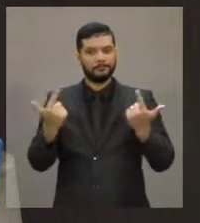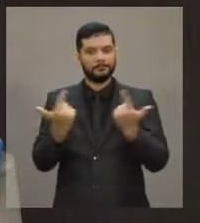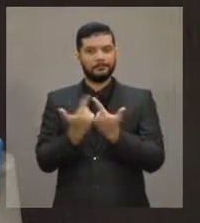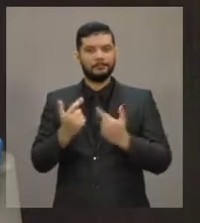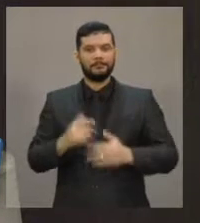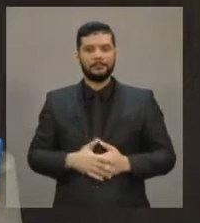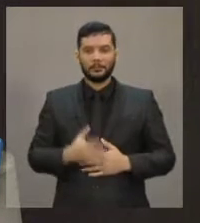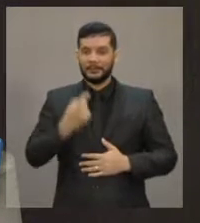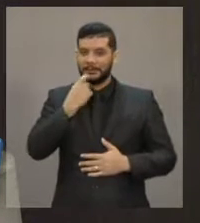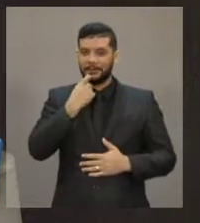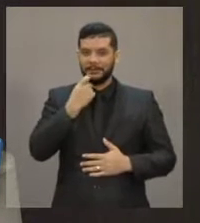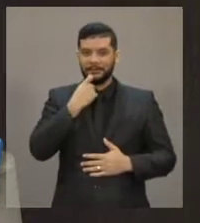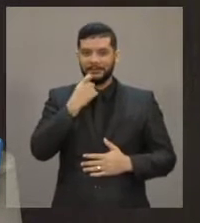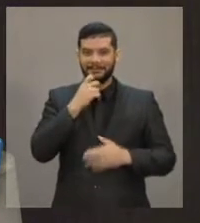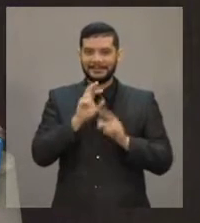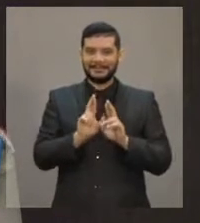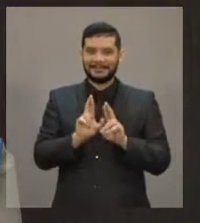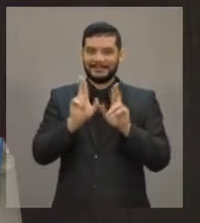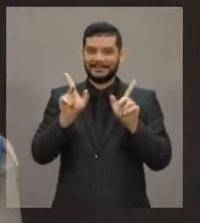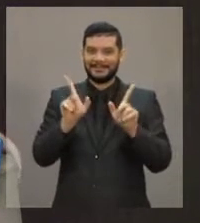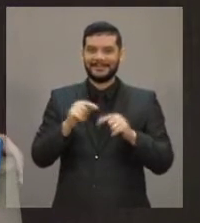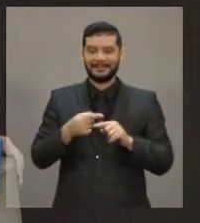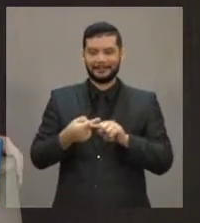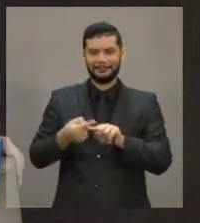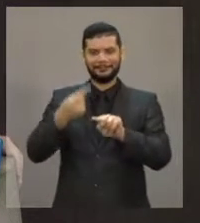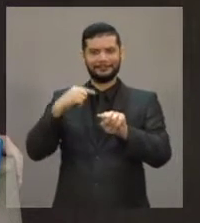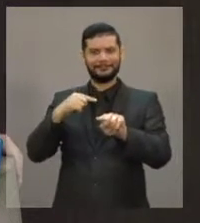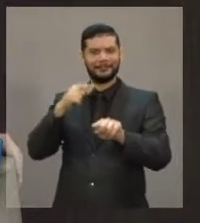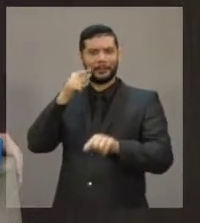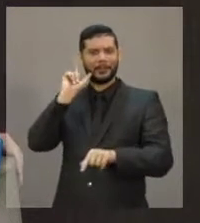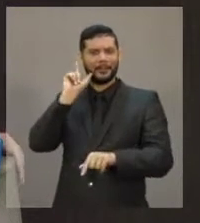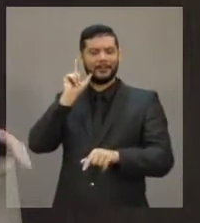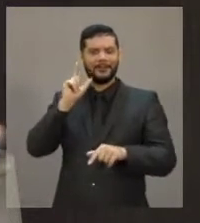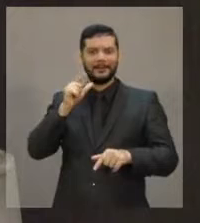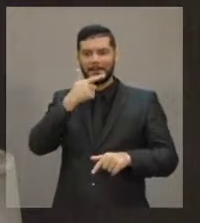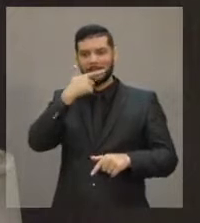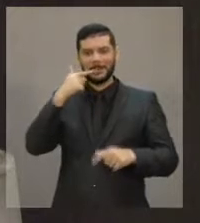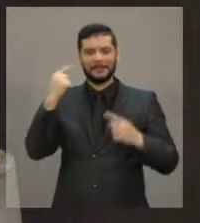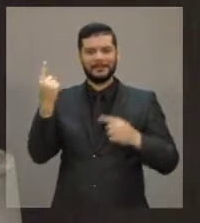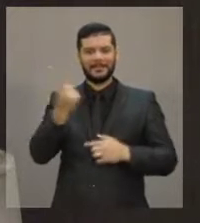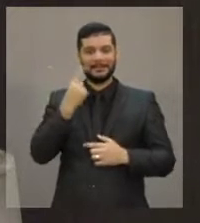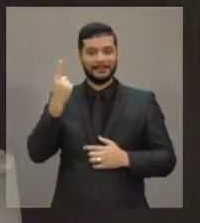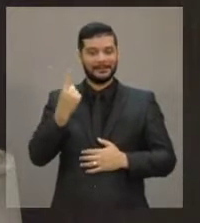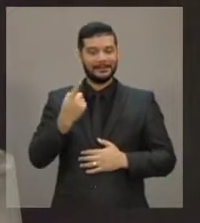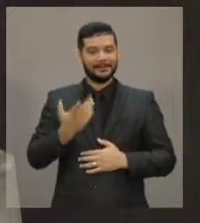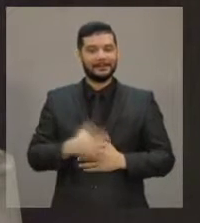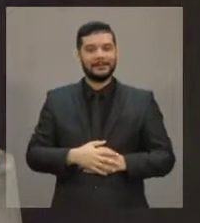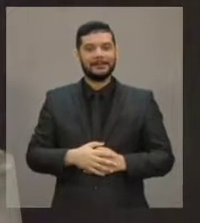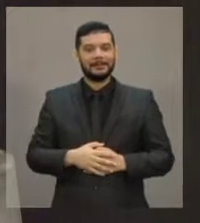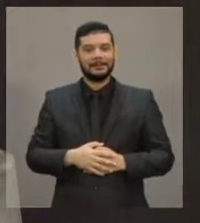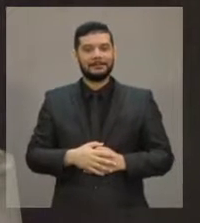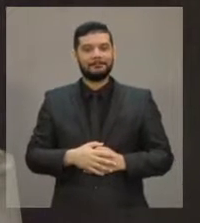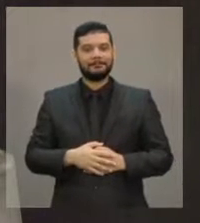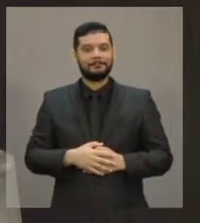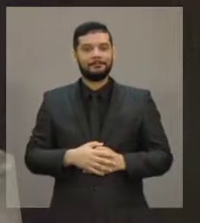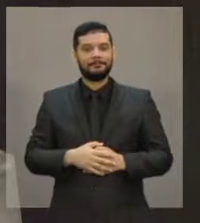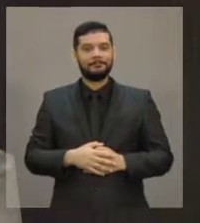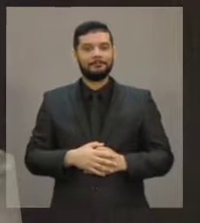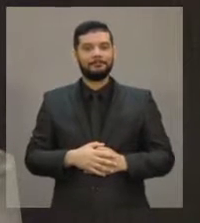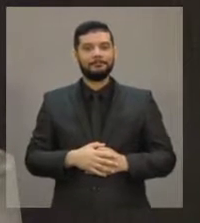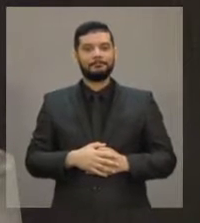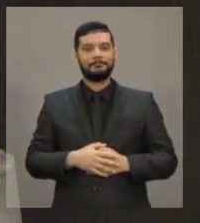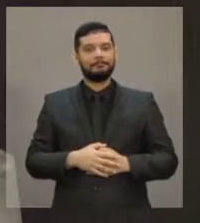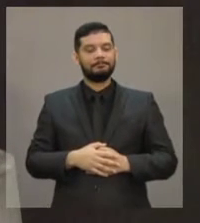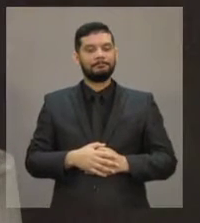nessa sexta-feira atípica, logo após um feriado. Eu queria aqui, até pelas